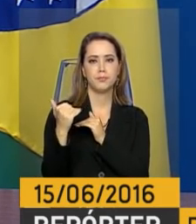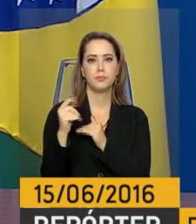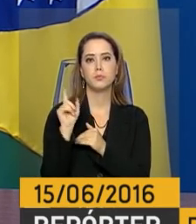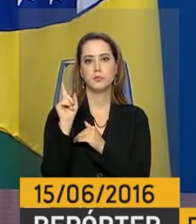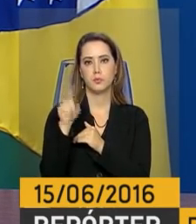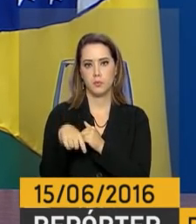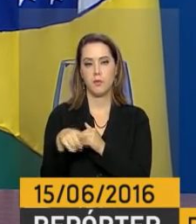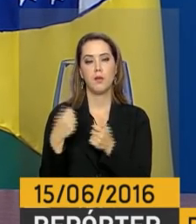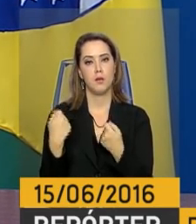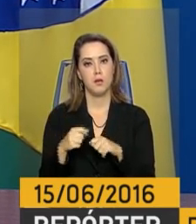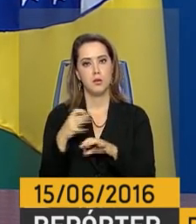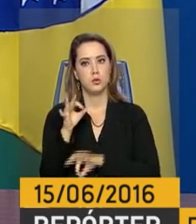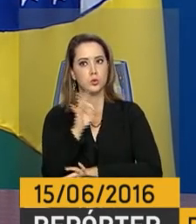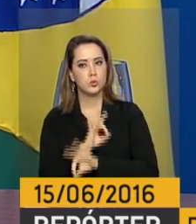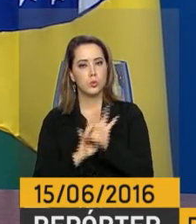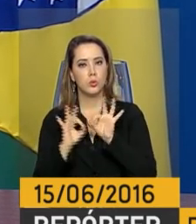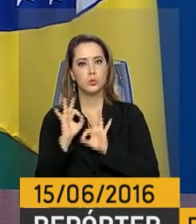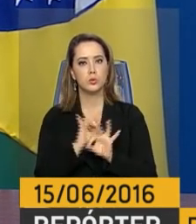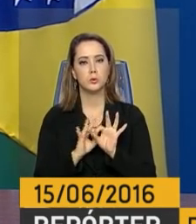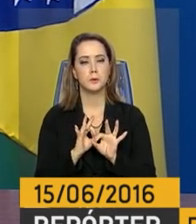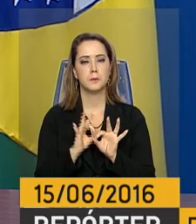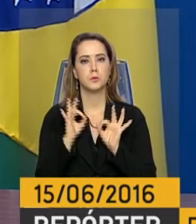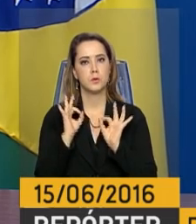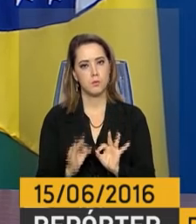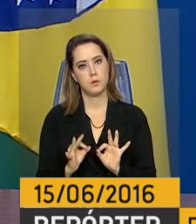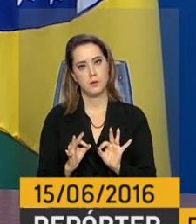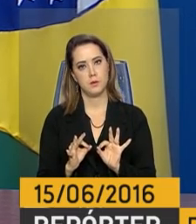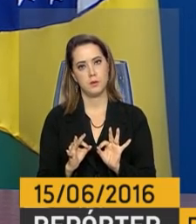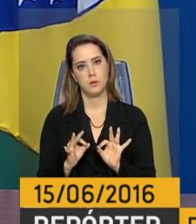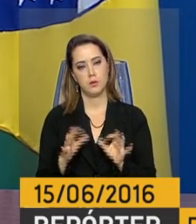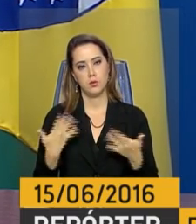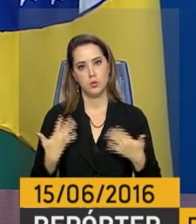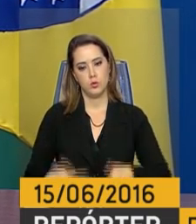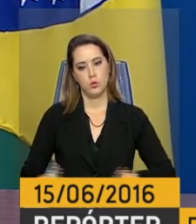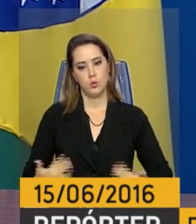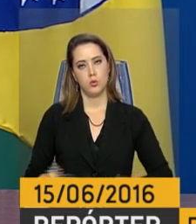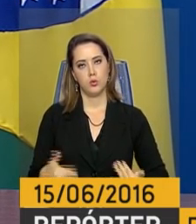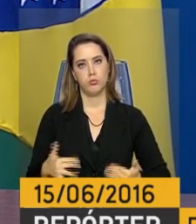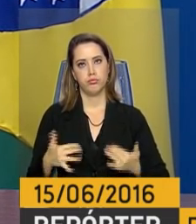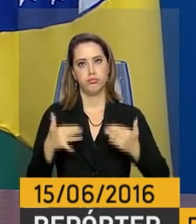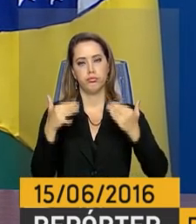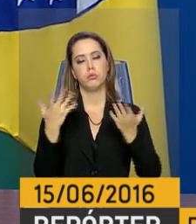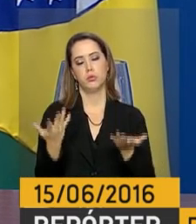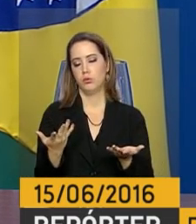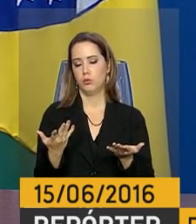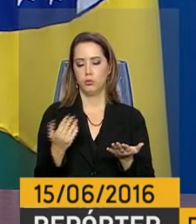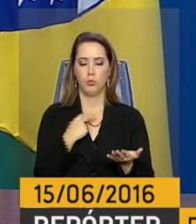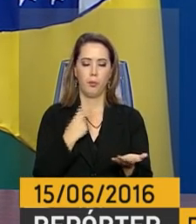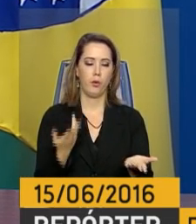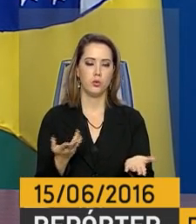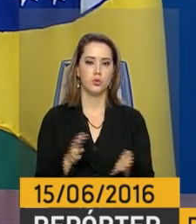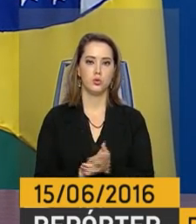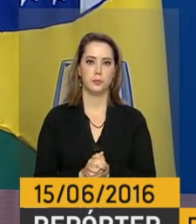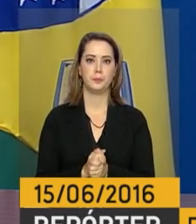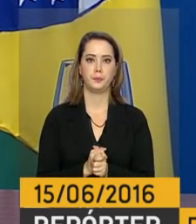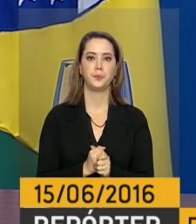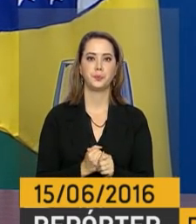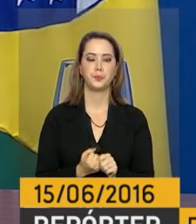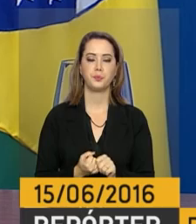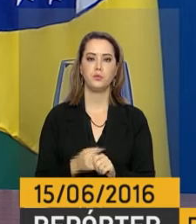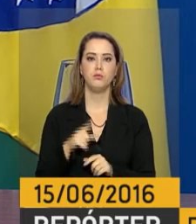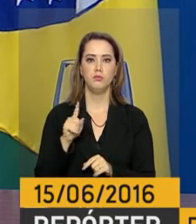você controlar agora claramente é esse aumento de despesa pública como eh eh